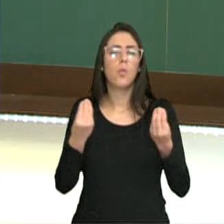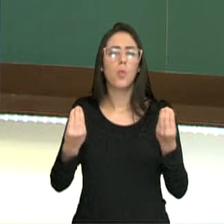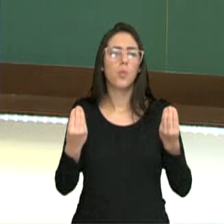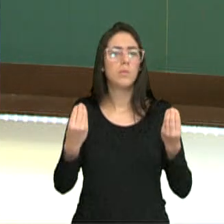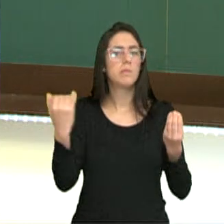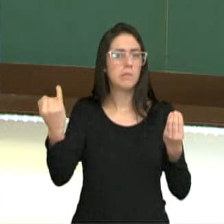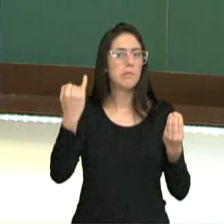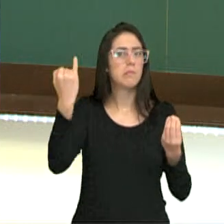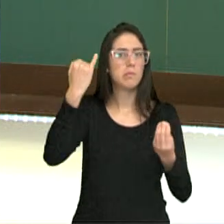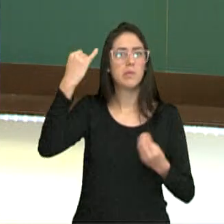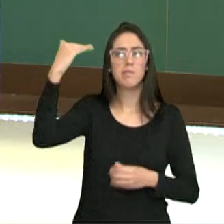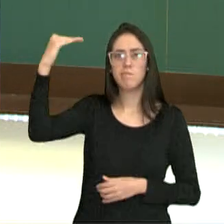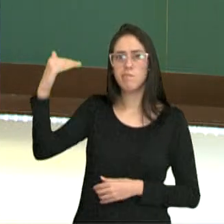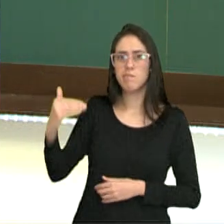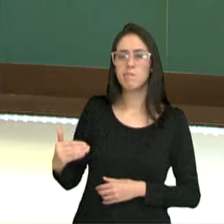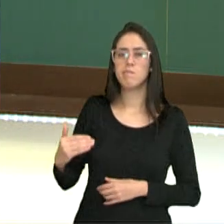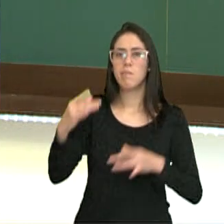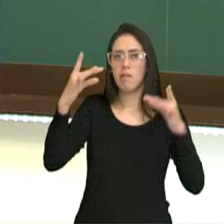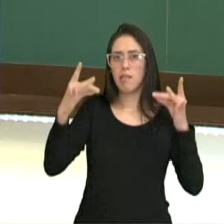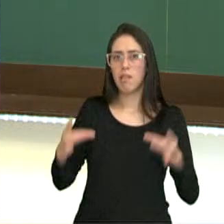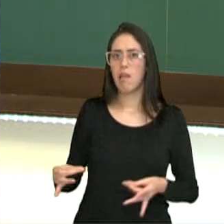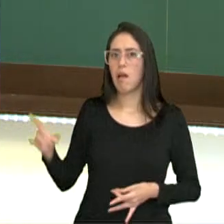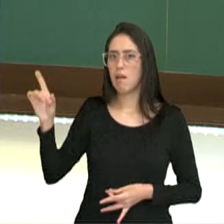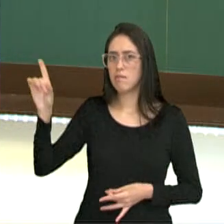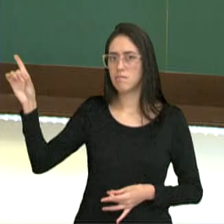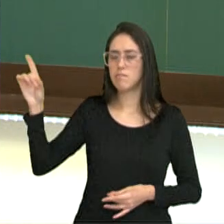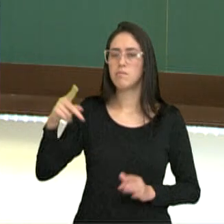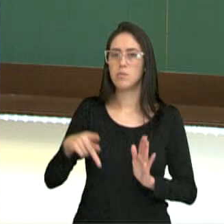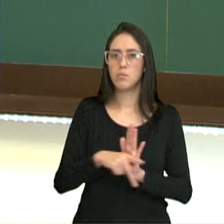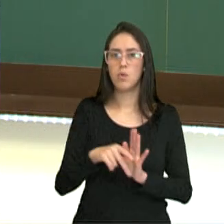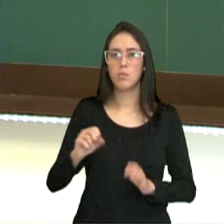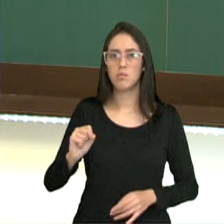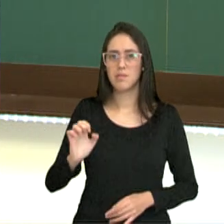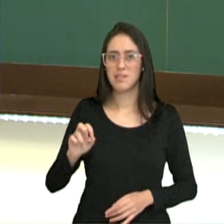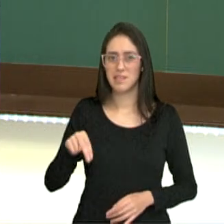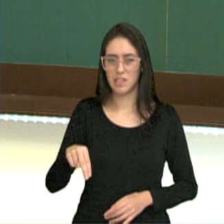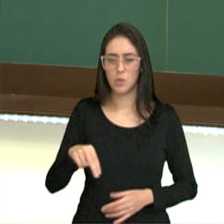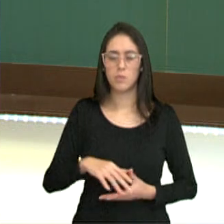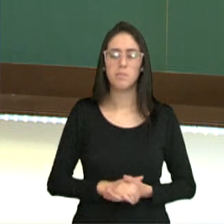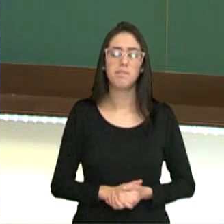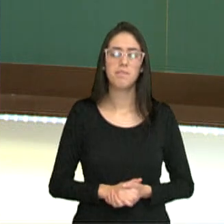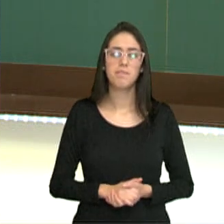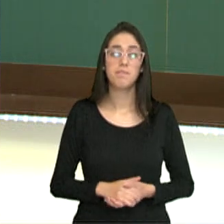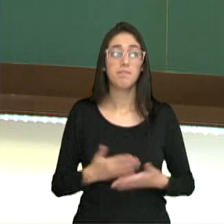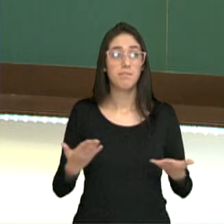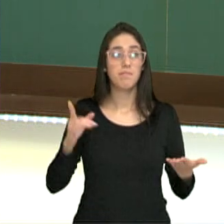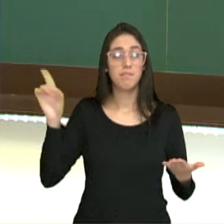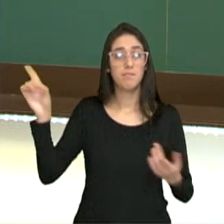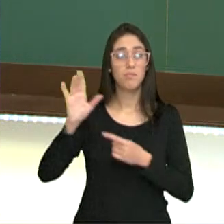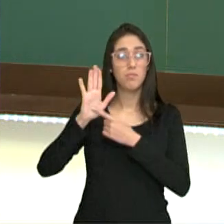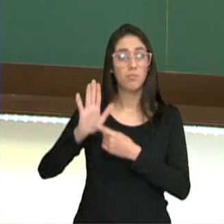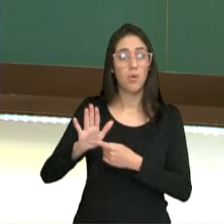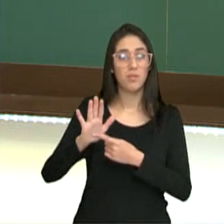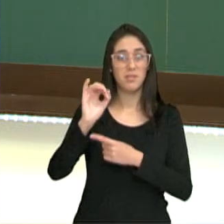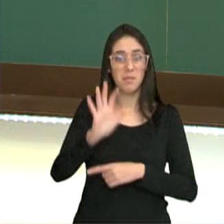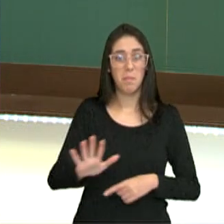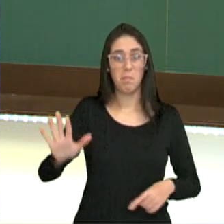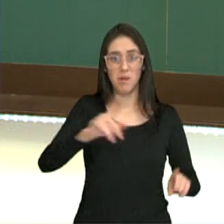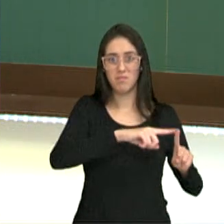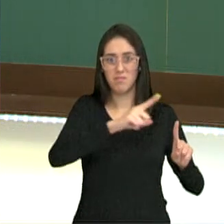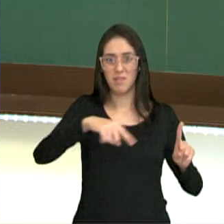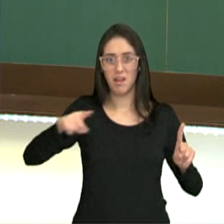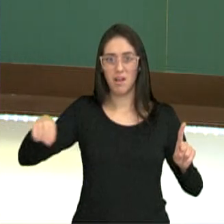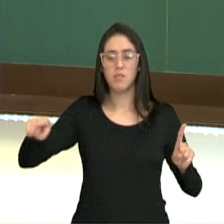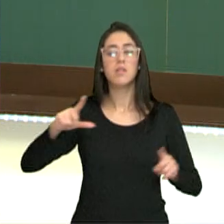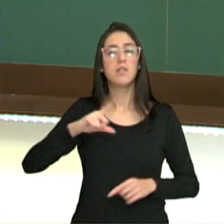são importantes esses detalhes aí dentro da função seno. E aqui, graficamente, a gente vai ter, então,